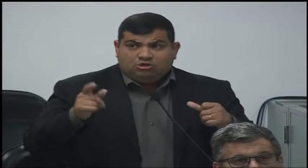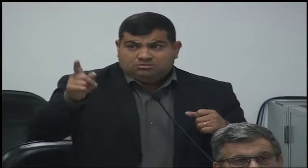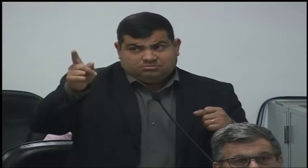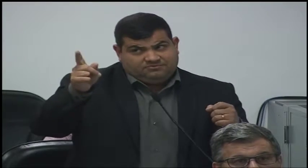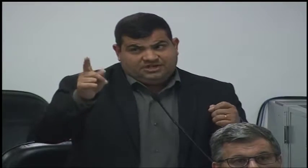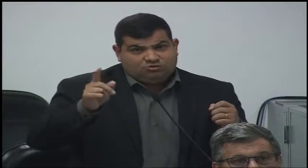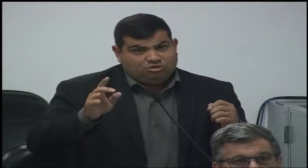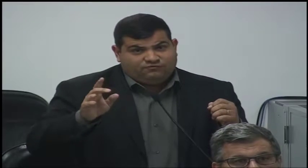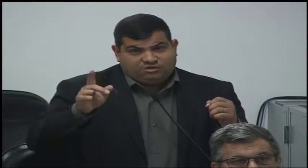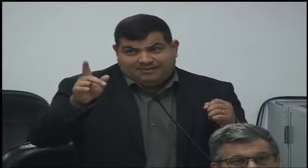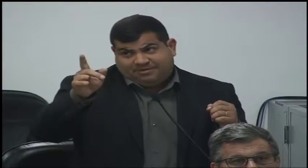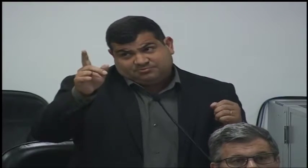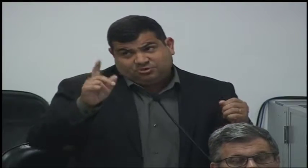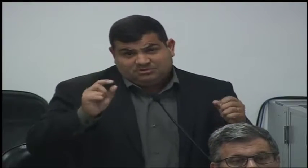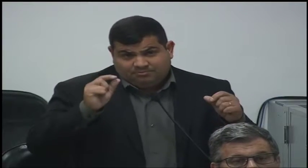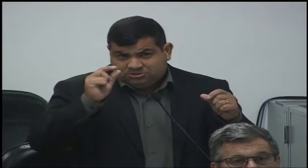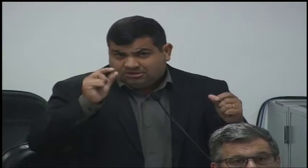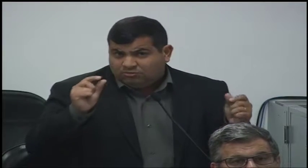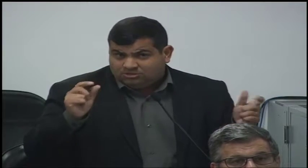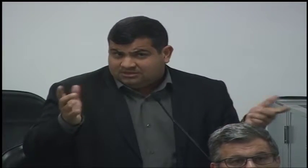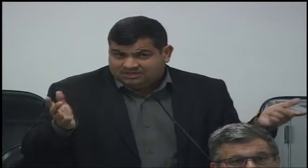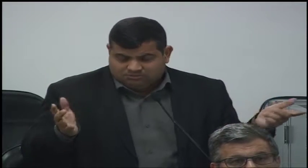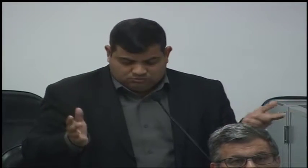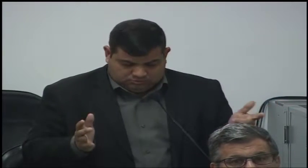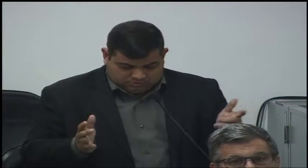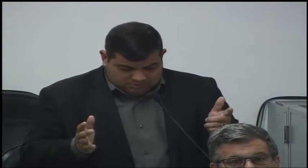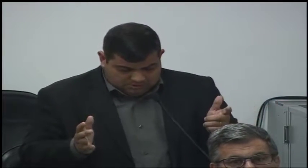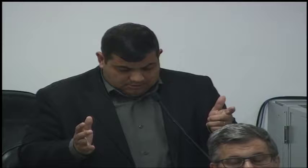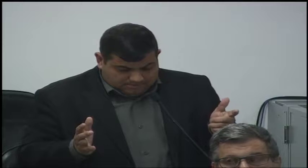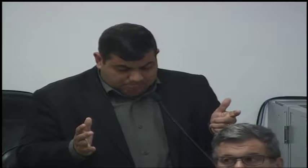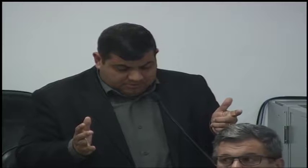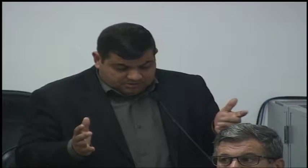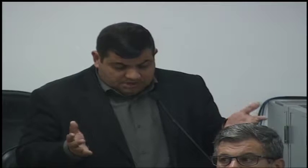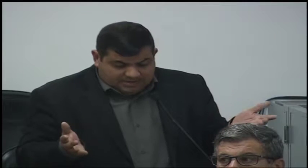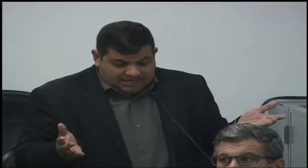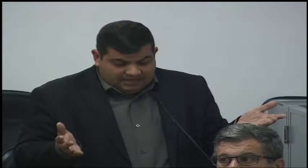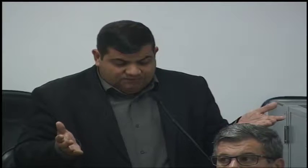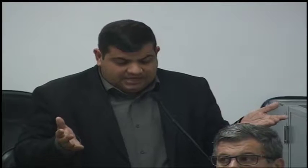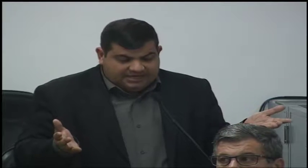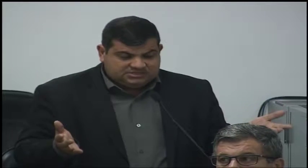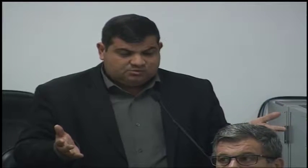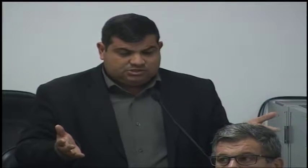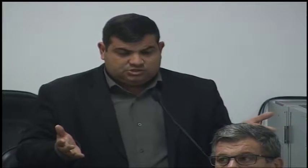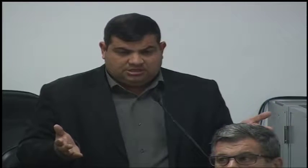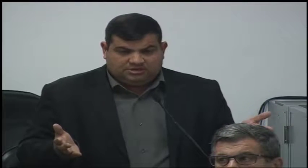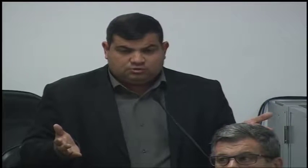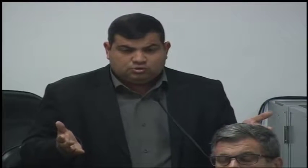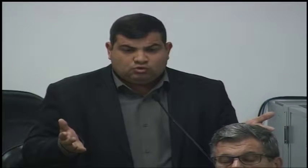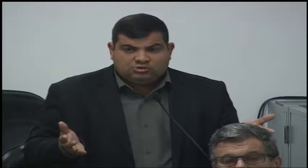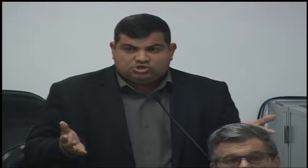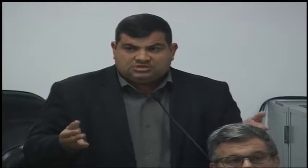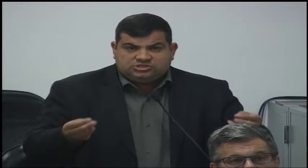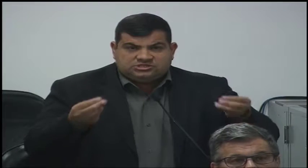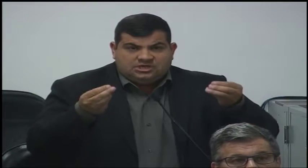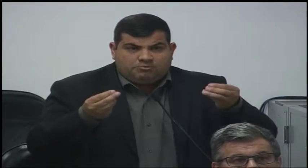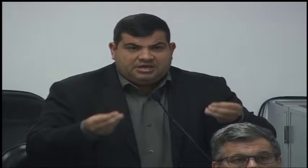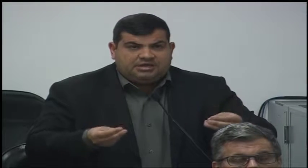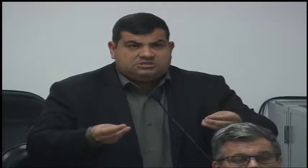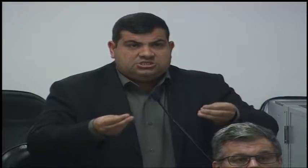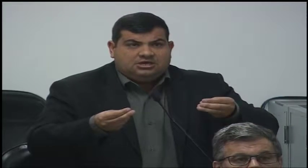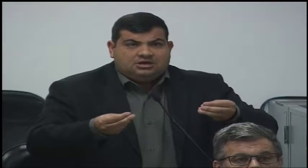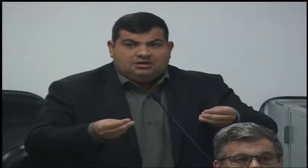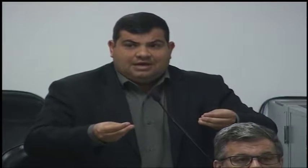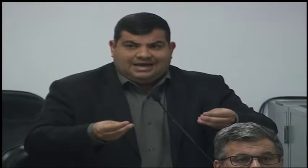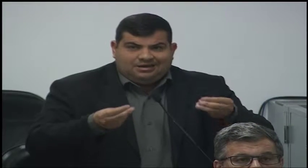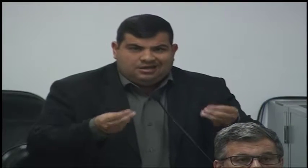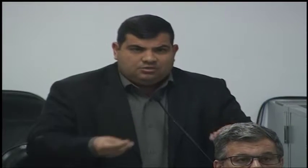nosso? Vereador, eu não vou dar a parte porque o tempo hoje é curto, é 3 minutos. Então, fica esse o meu questionamento. Os ônibus já não estão,